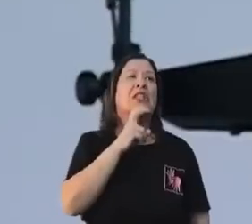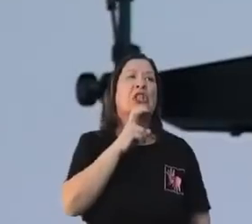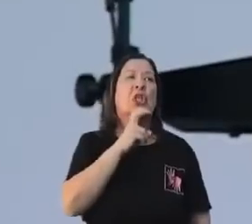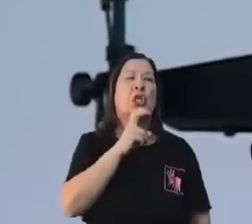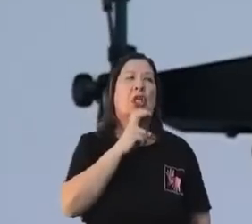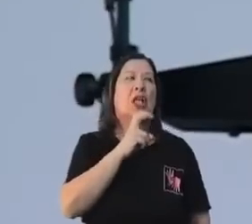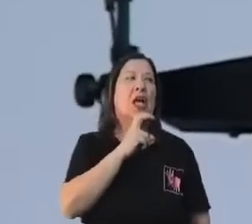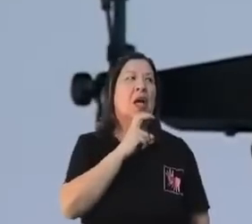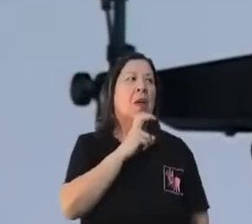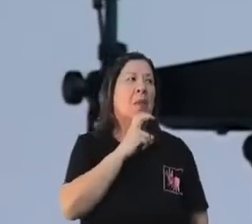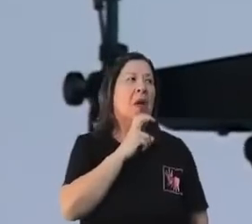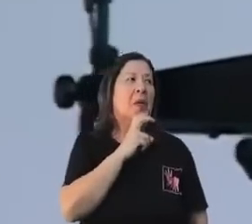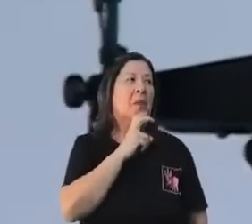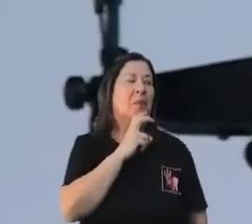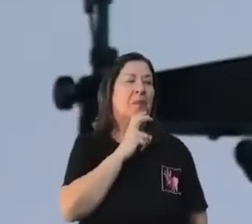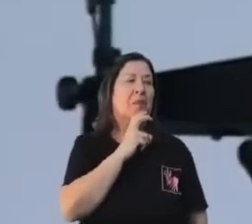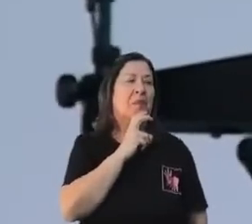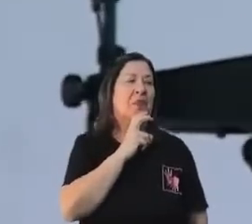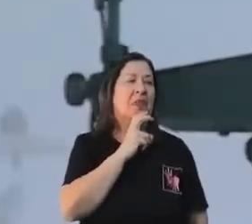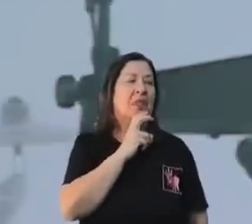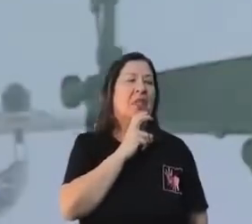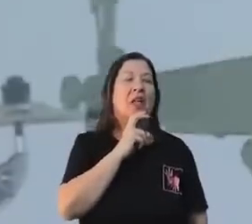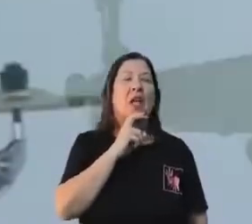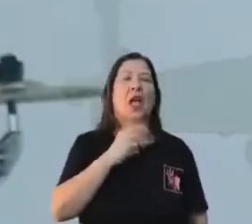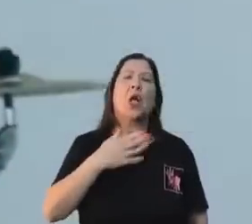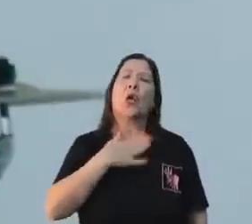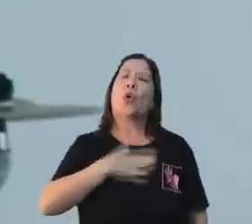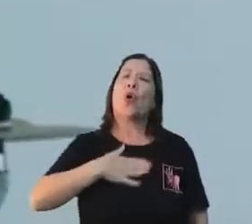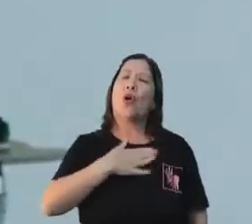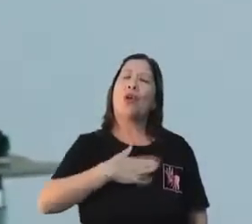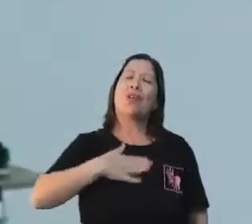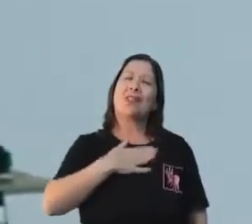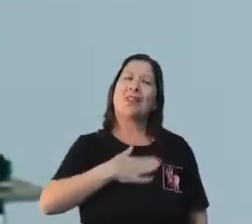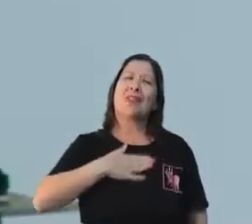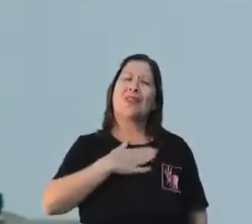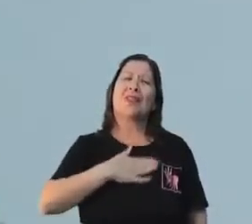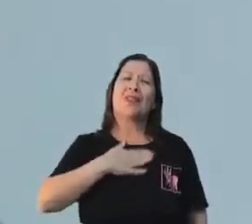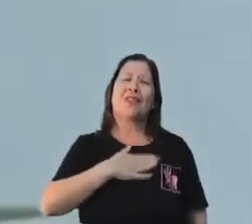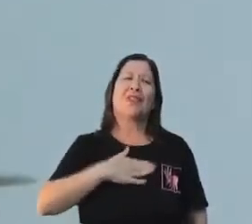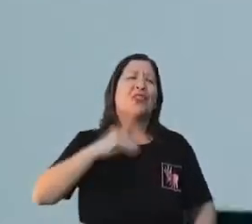Então, os da Calvário dizem que são muito românticos.